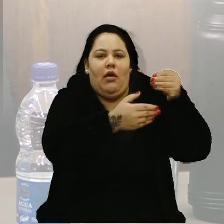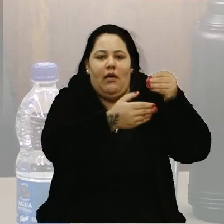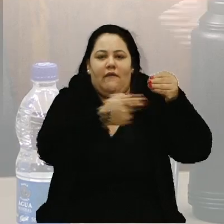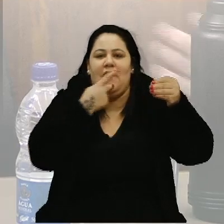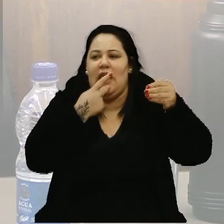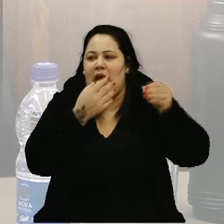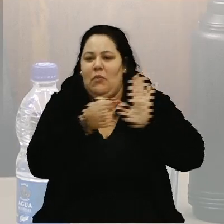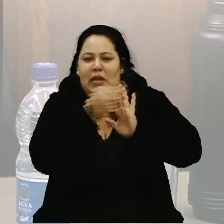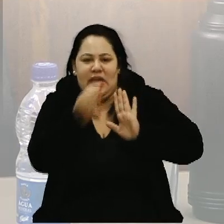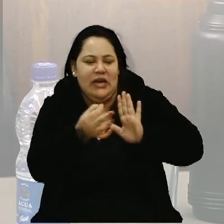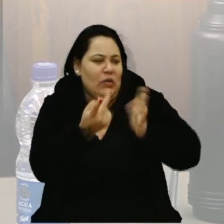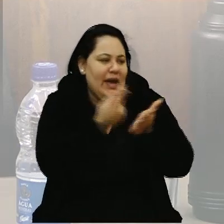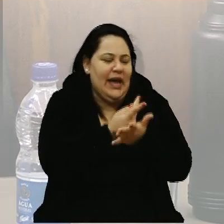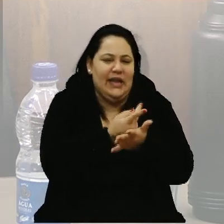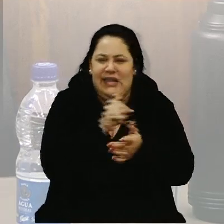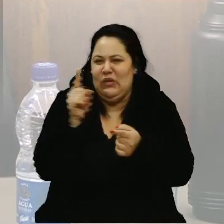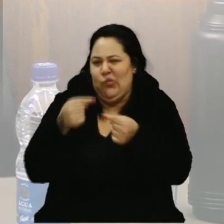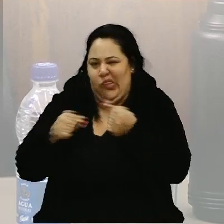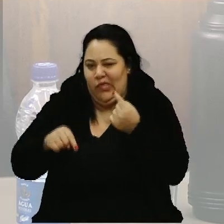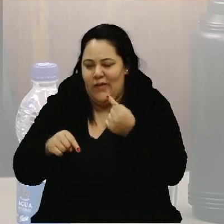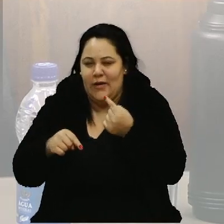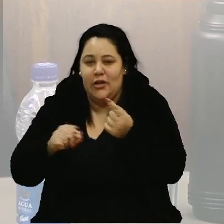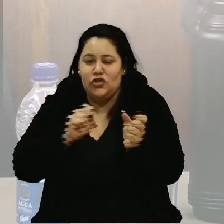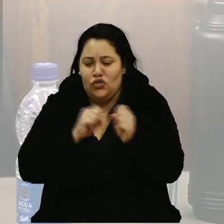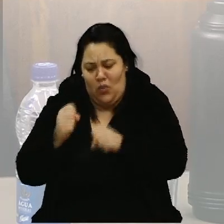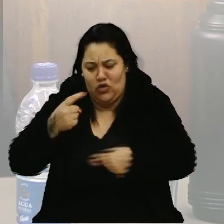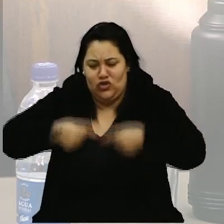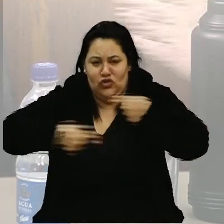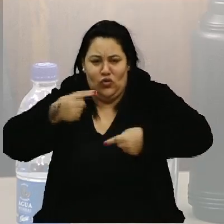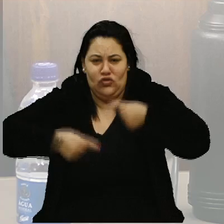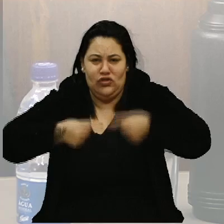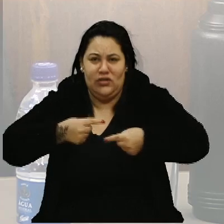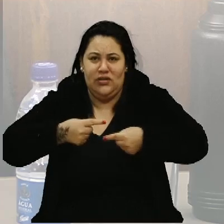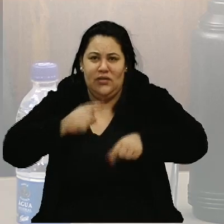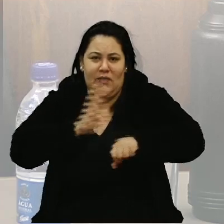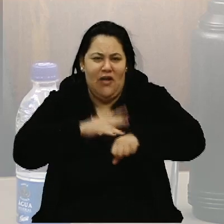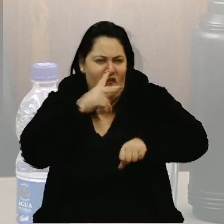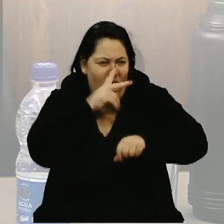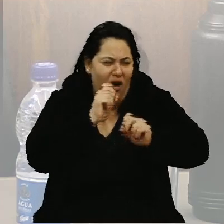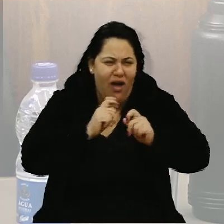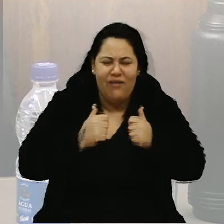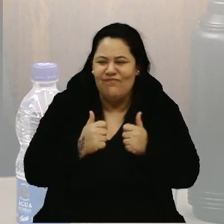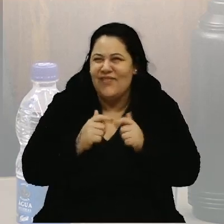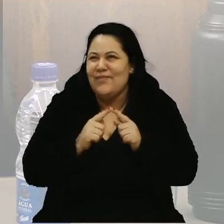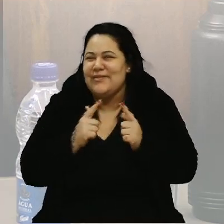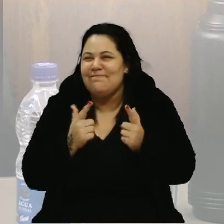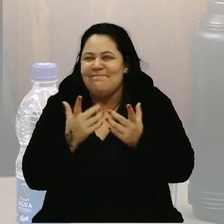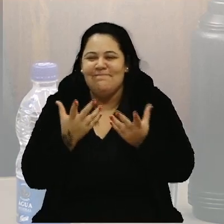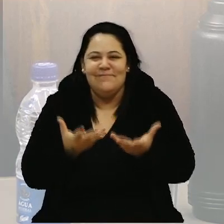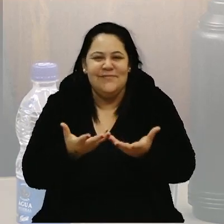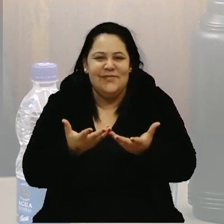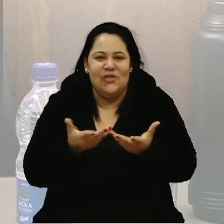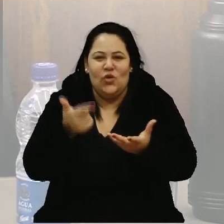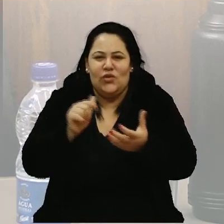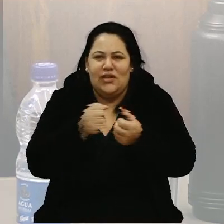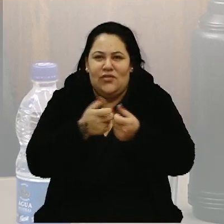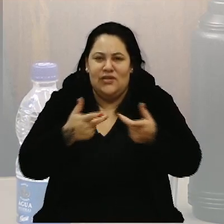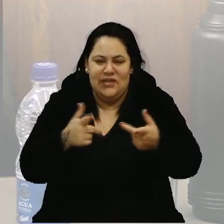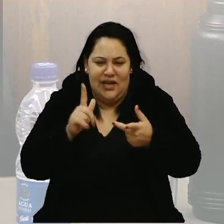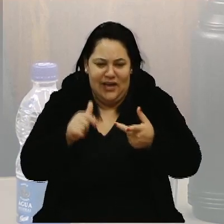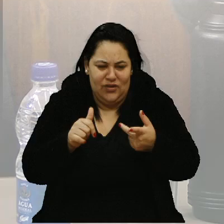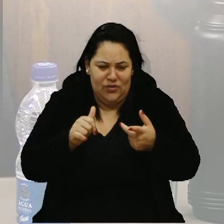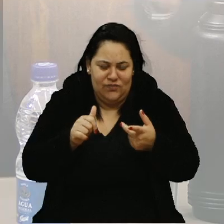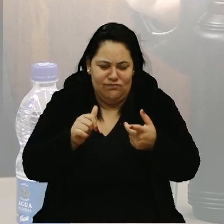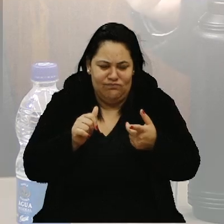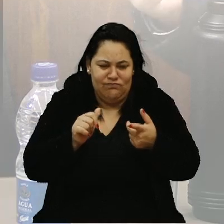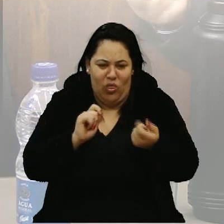posicionamento. A gente até pode discutir, foi mais forte, não. Agora, uma coisa é manipular,